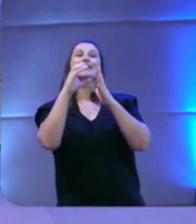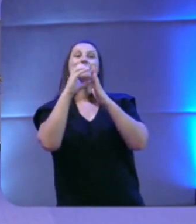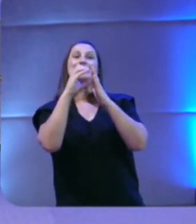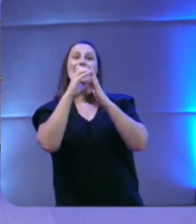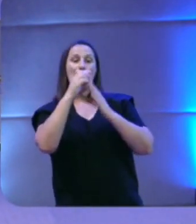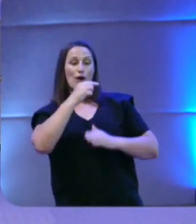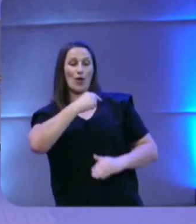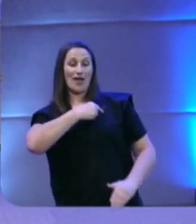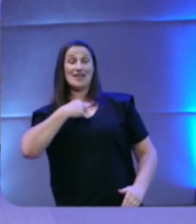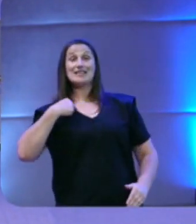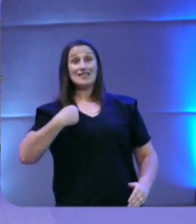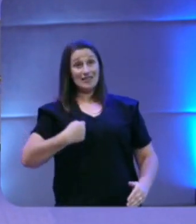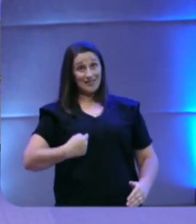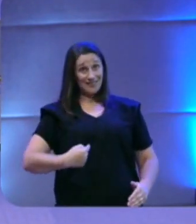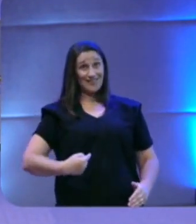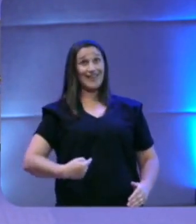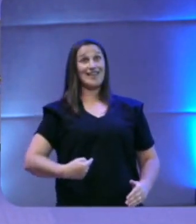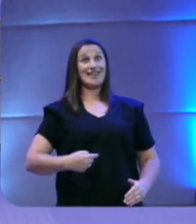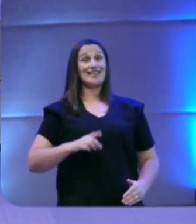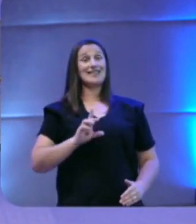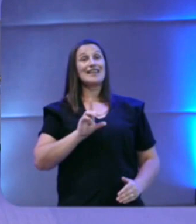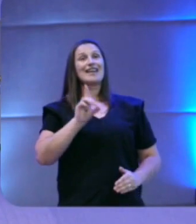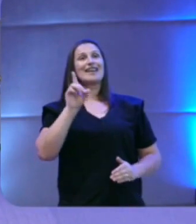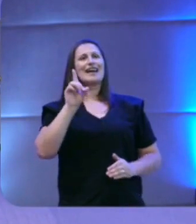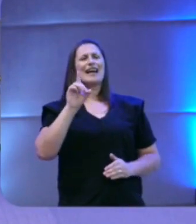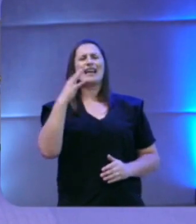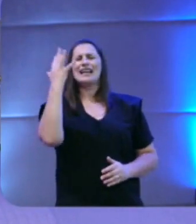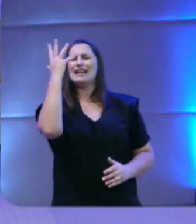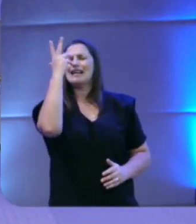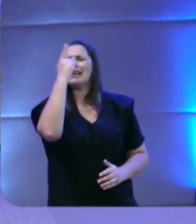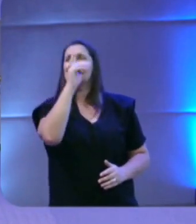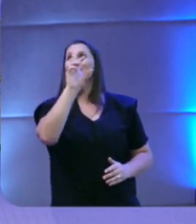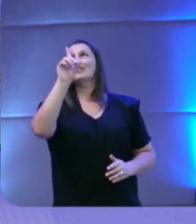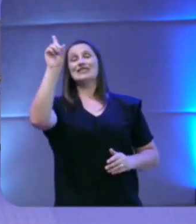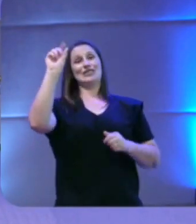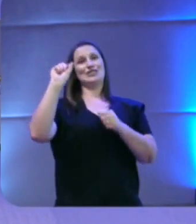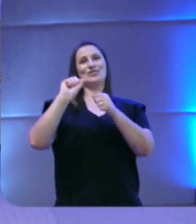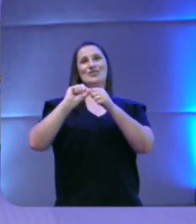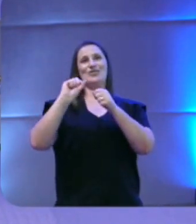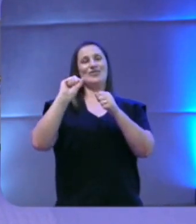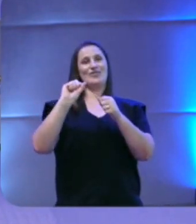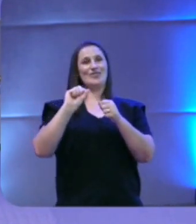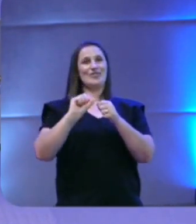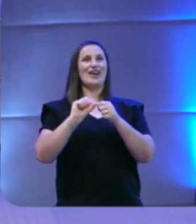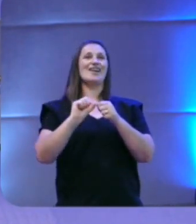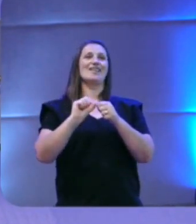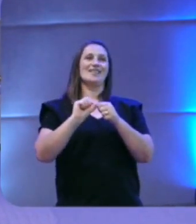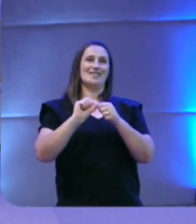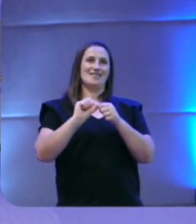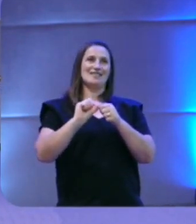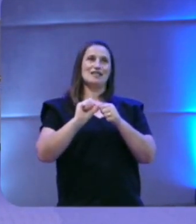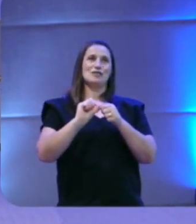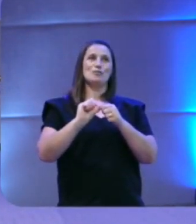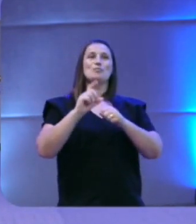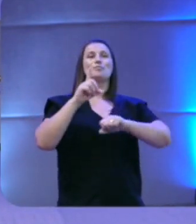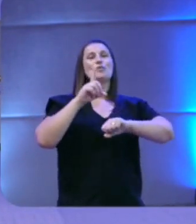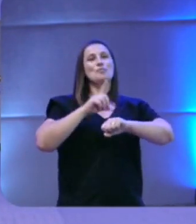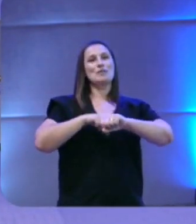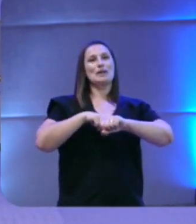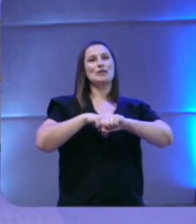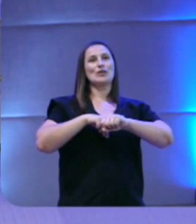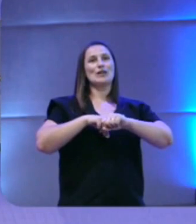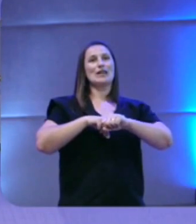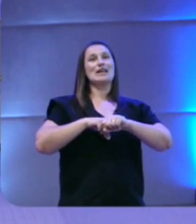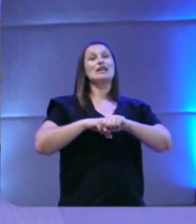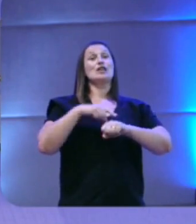deles. E é lindo ver o que Deus vai fazendo quando nós simplesmente vamos compartilhando a palavra de Deus, mostrando às pessoas